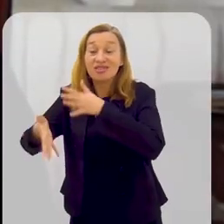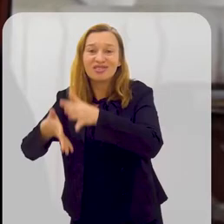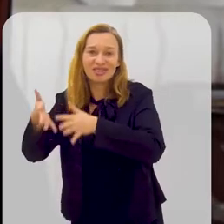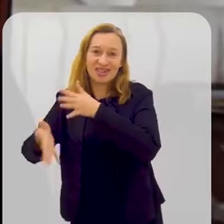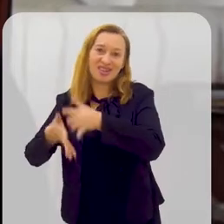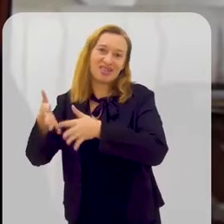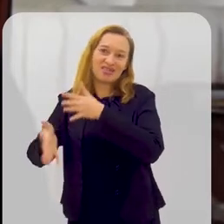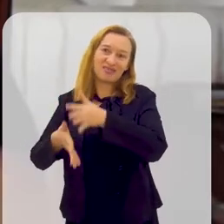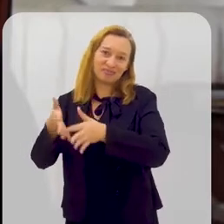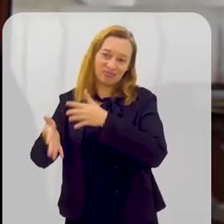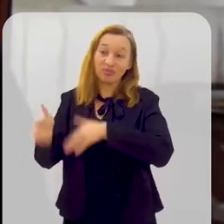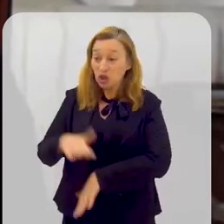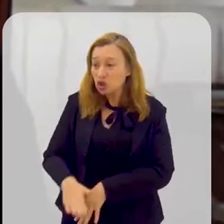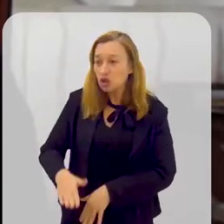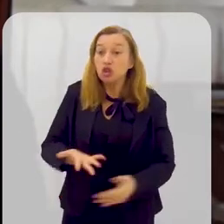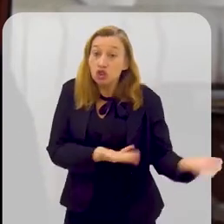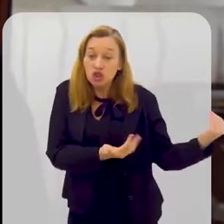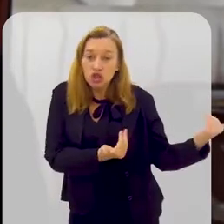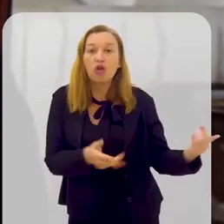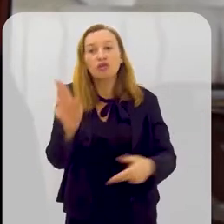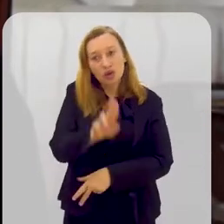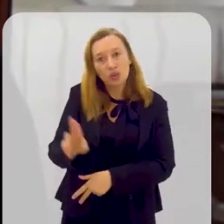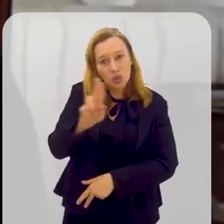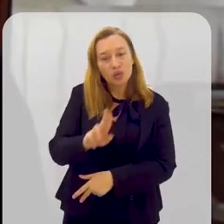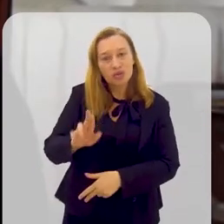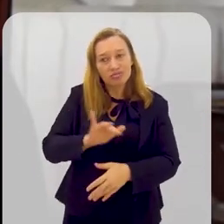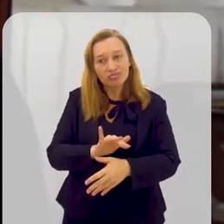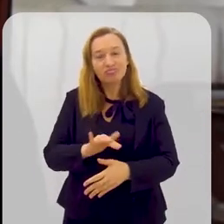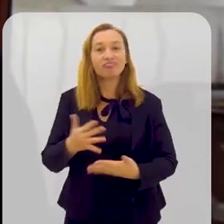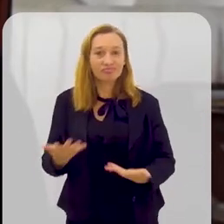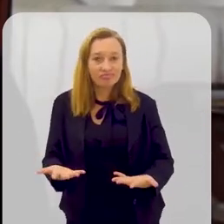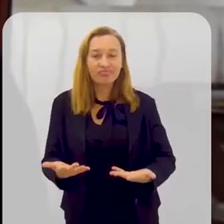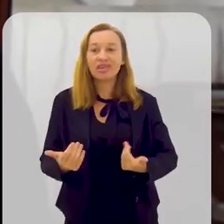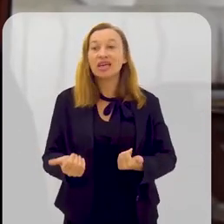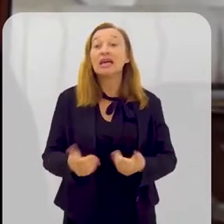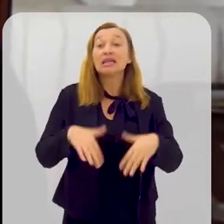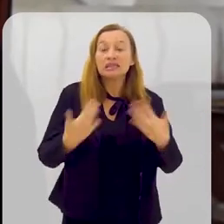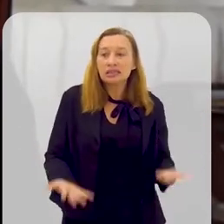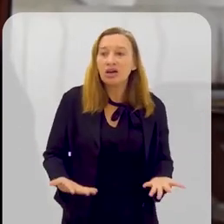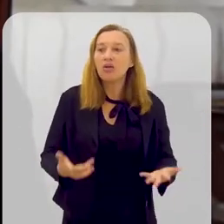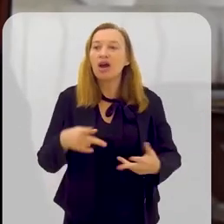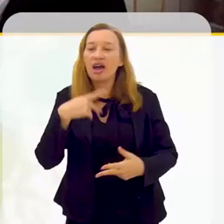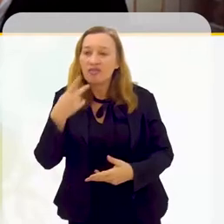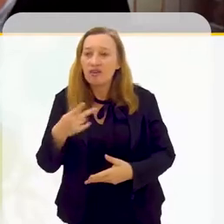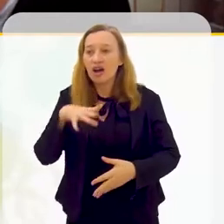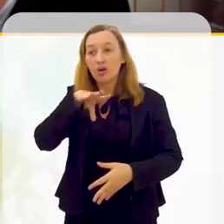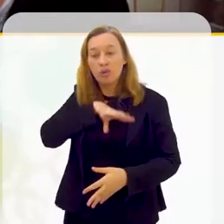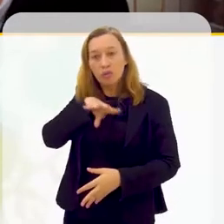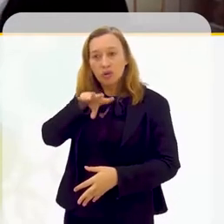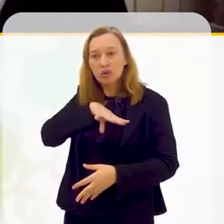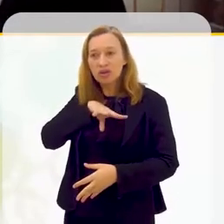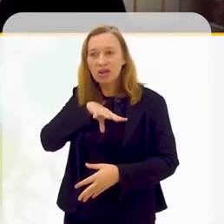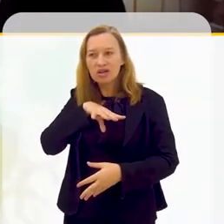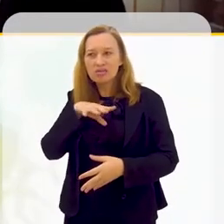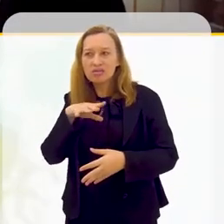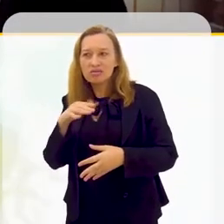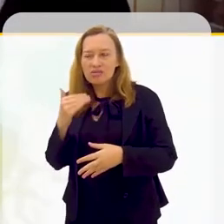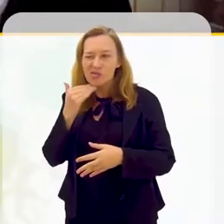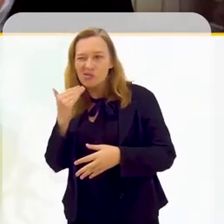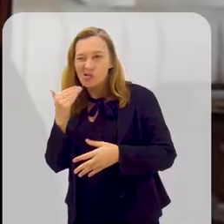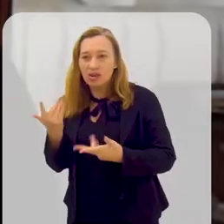sinalizante ou seja de jovens que usam a língua de sinais Então ela fala um português